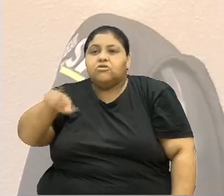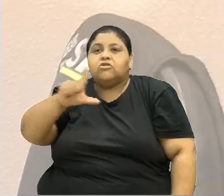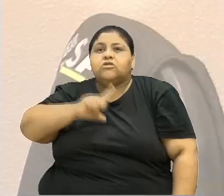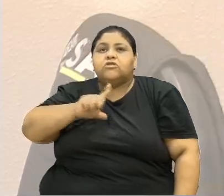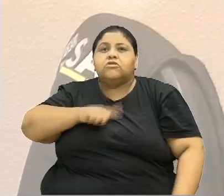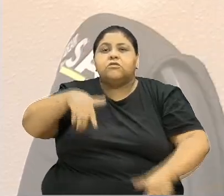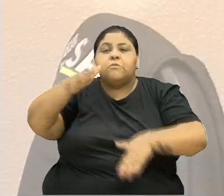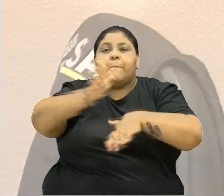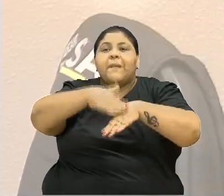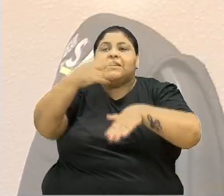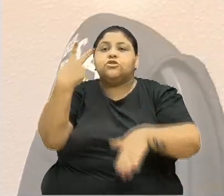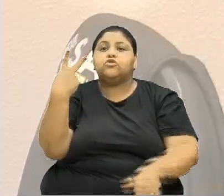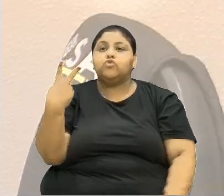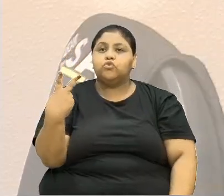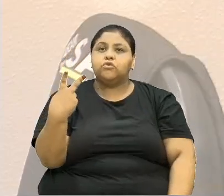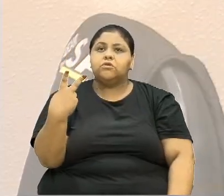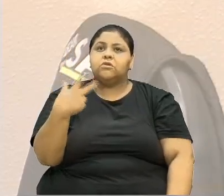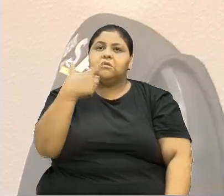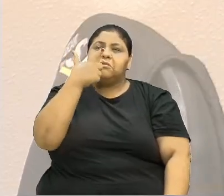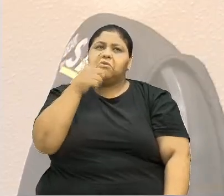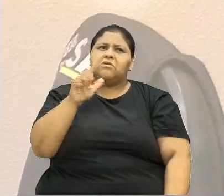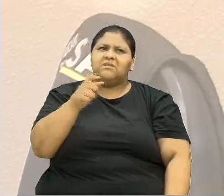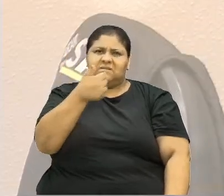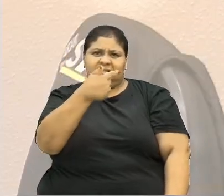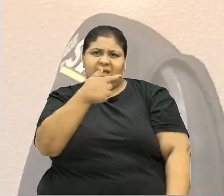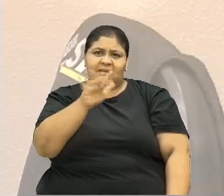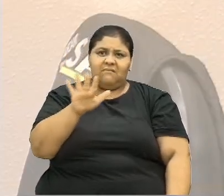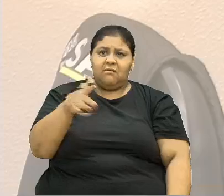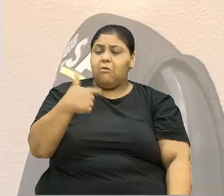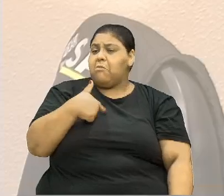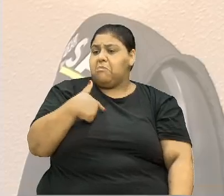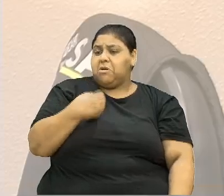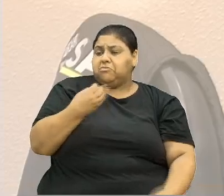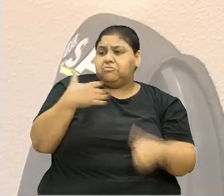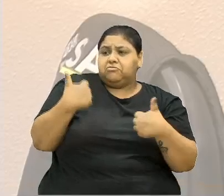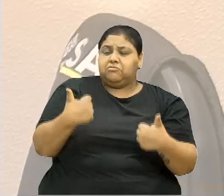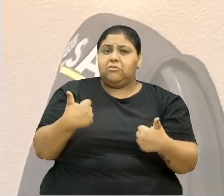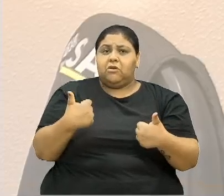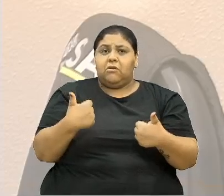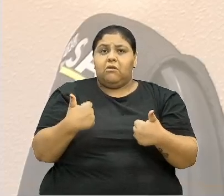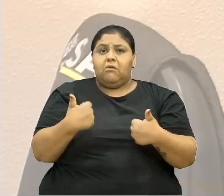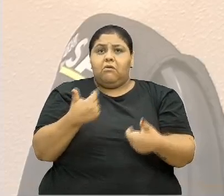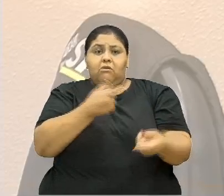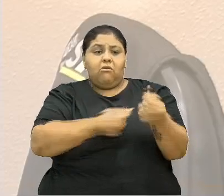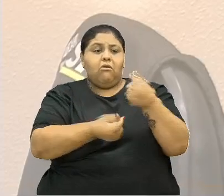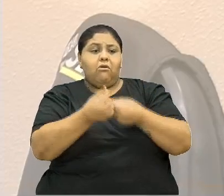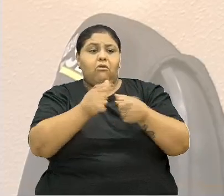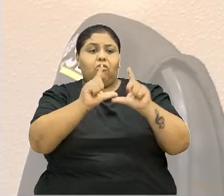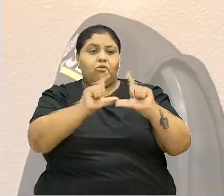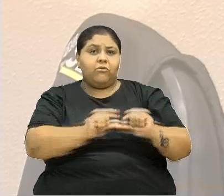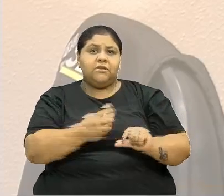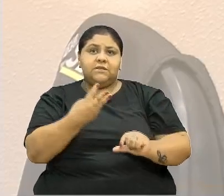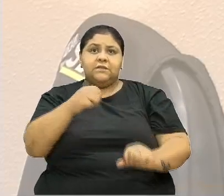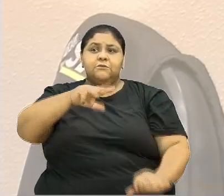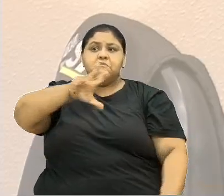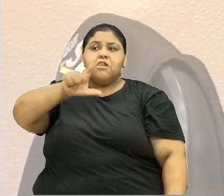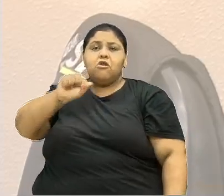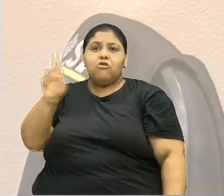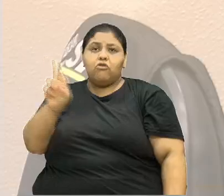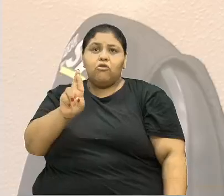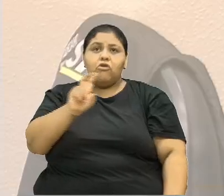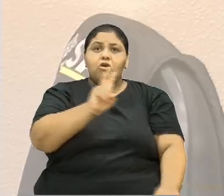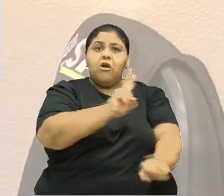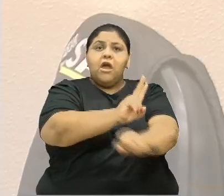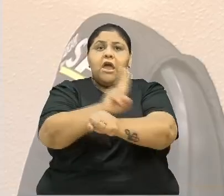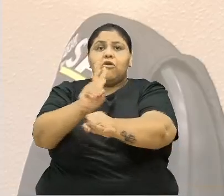tivéssemos mais duas, talvez seria quanto? 7? Para mim tá bom. Economizaria 3 milhões de reais. Isso é cuidar do